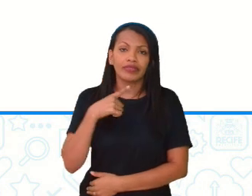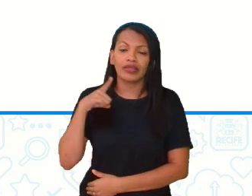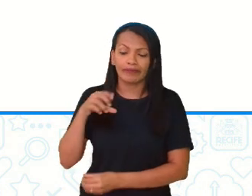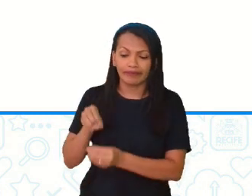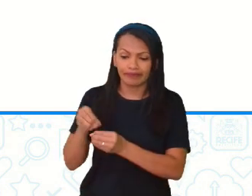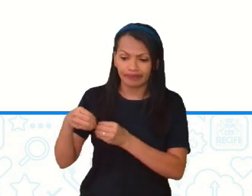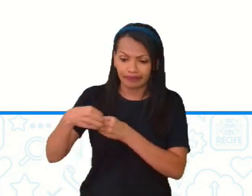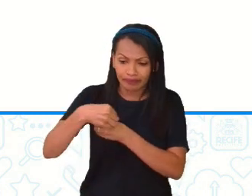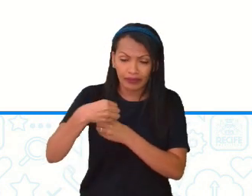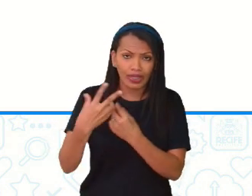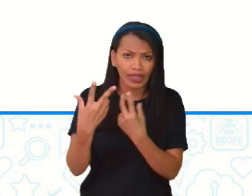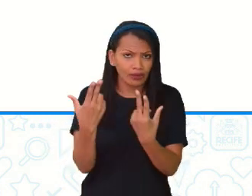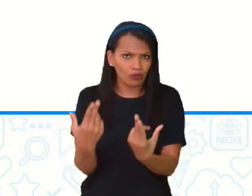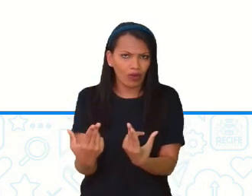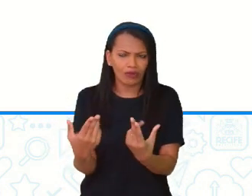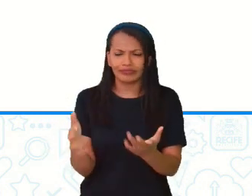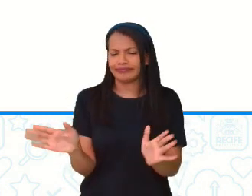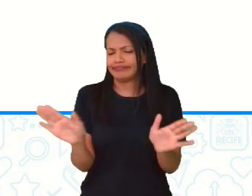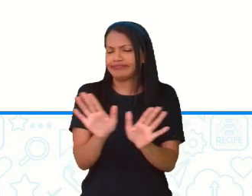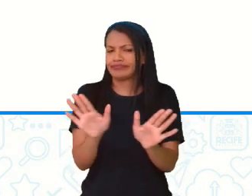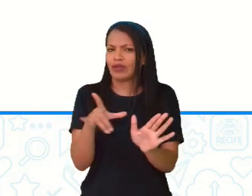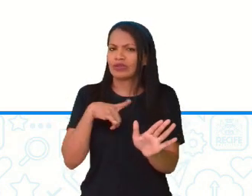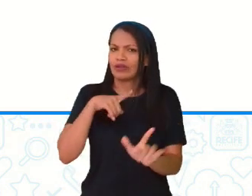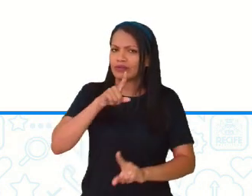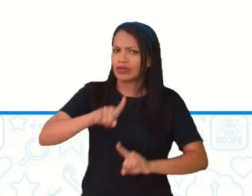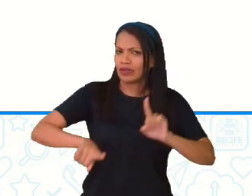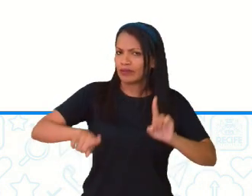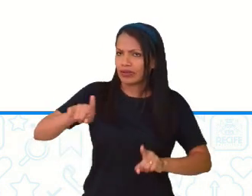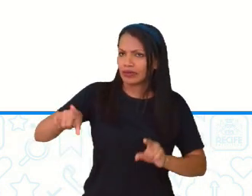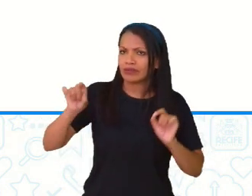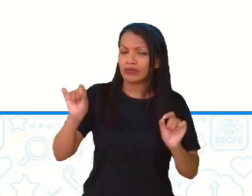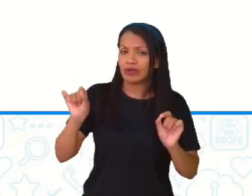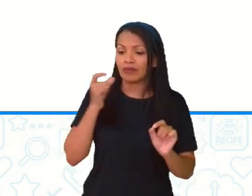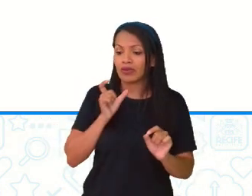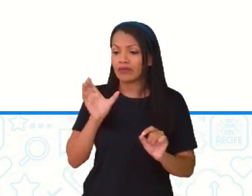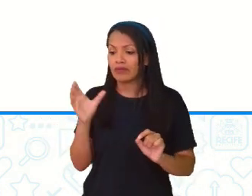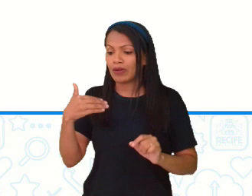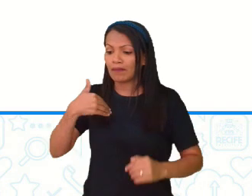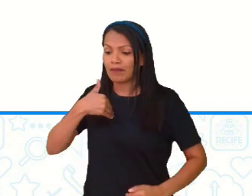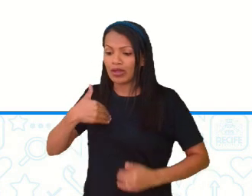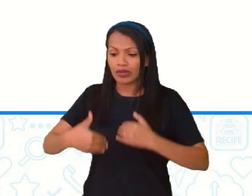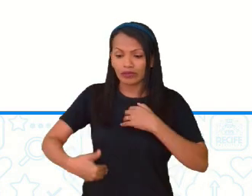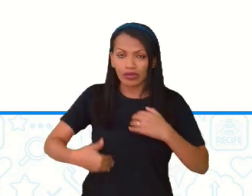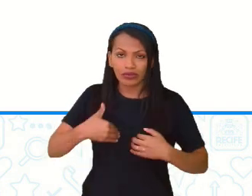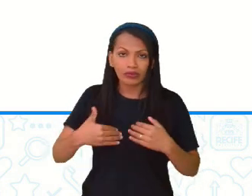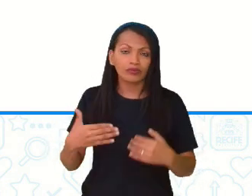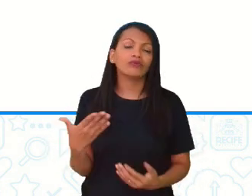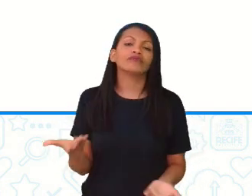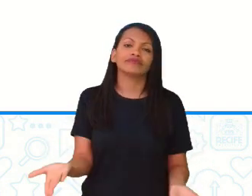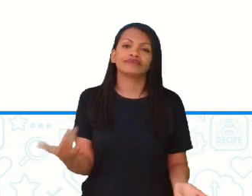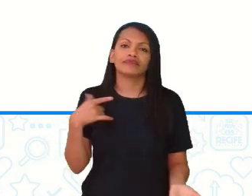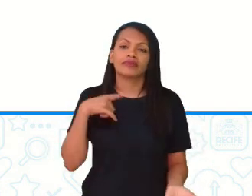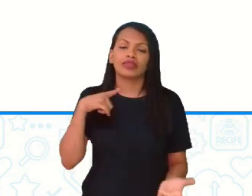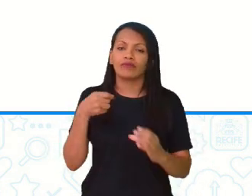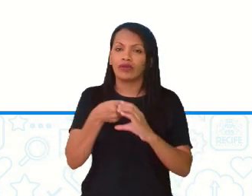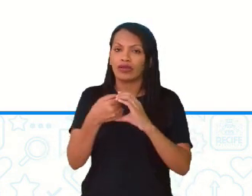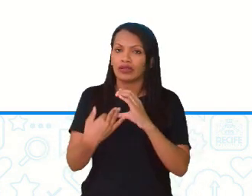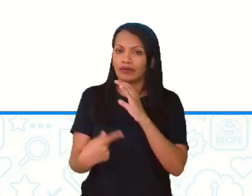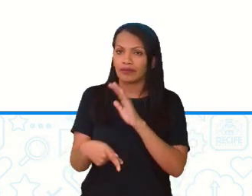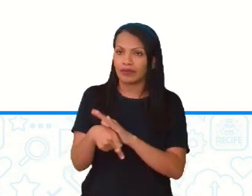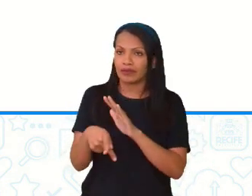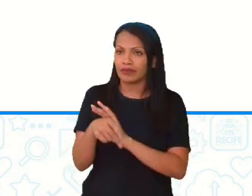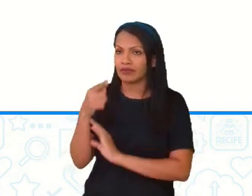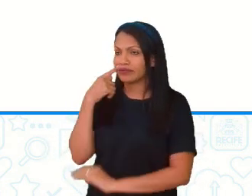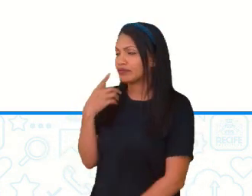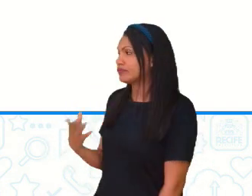são iguais, professora Sinara? Não. Elas variam de parte a parte do corpo, mas ela tem umas características idênticas. Olha só,